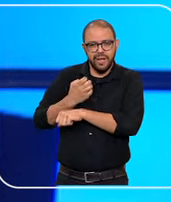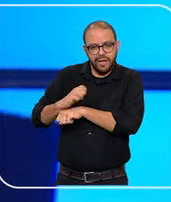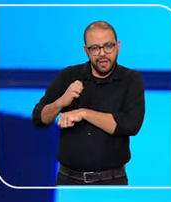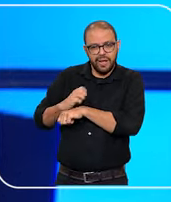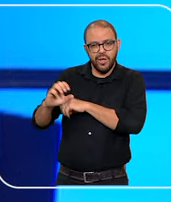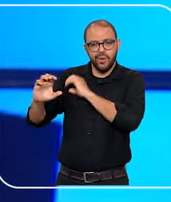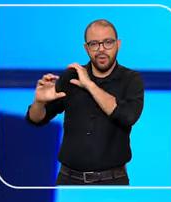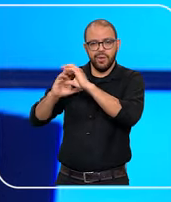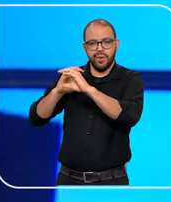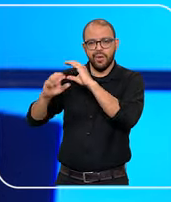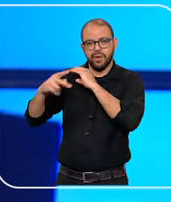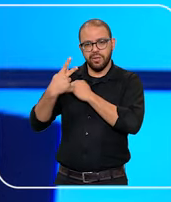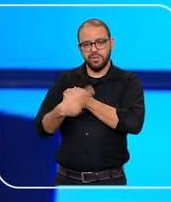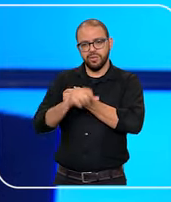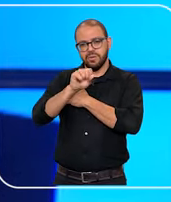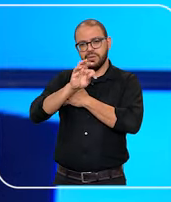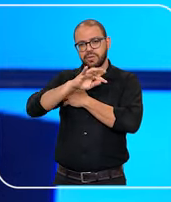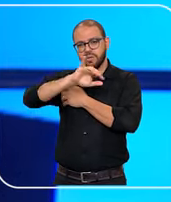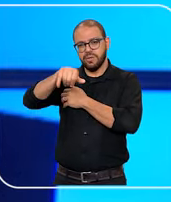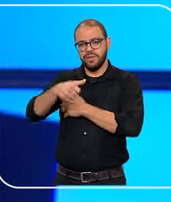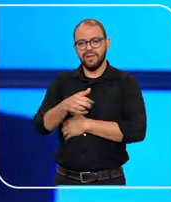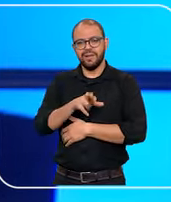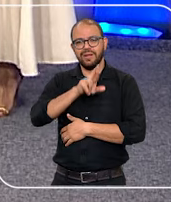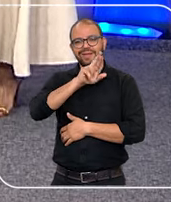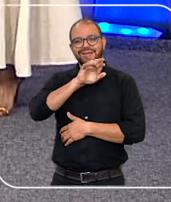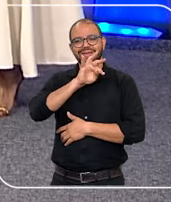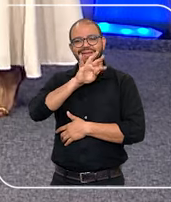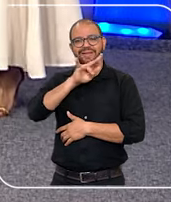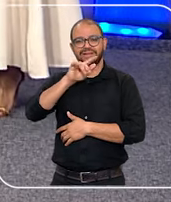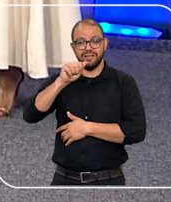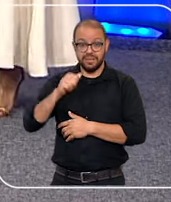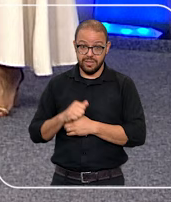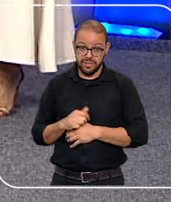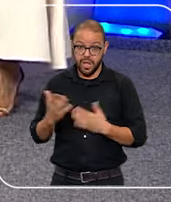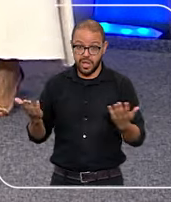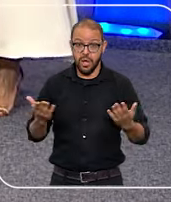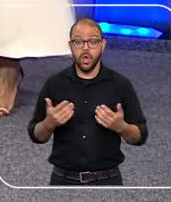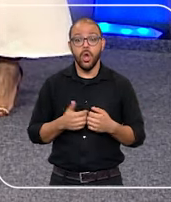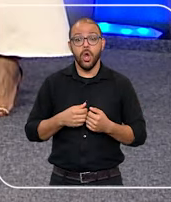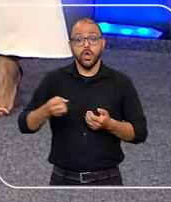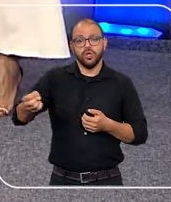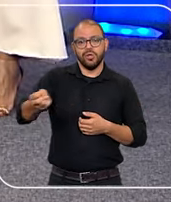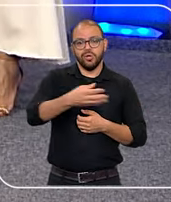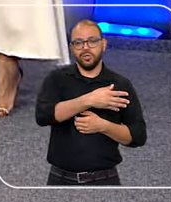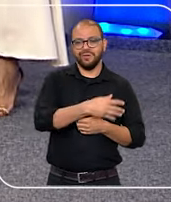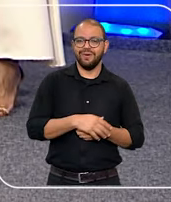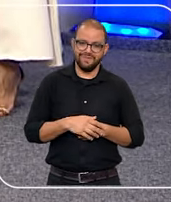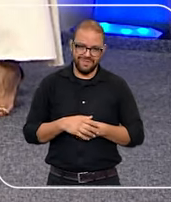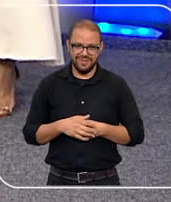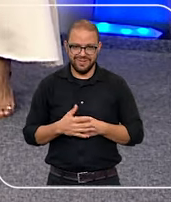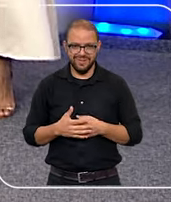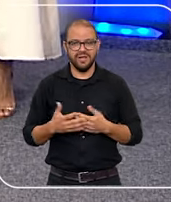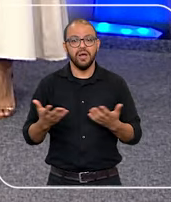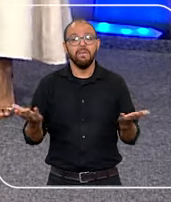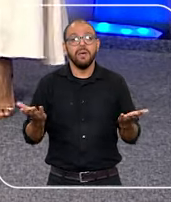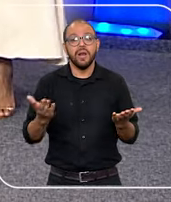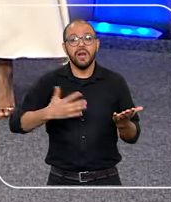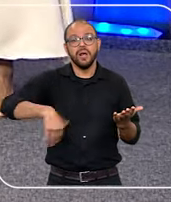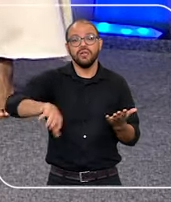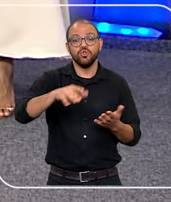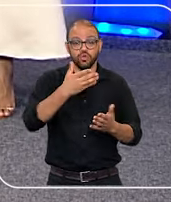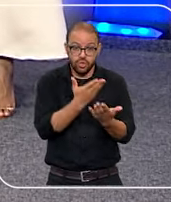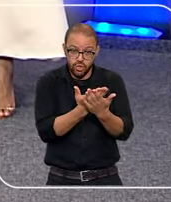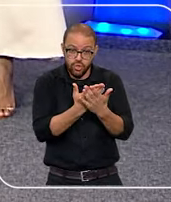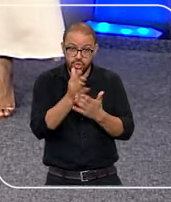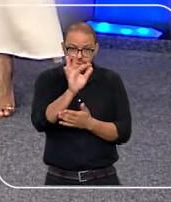a estagiária de comunicação do STJ, Rita Brandão, que vem trazer uma novidade bem interessante para quem